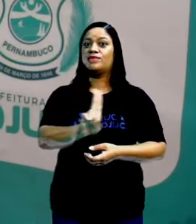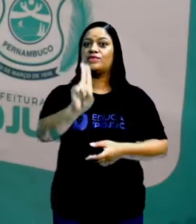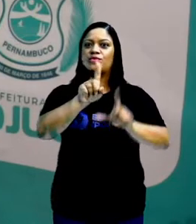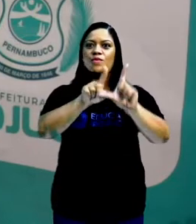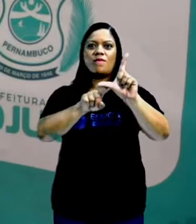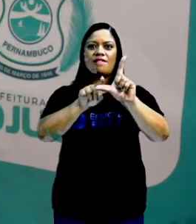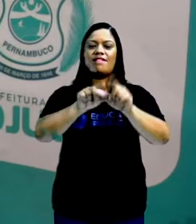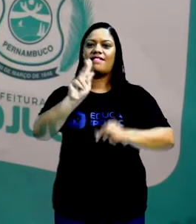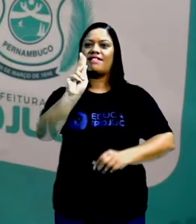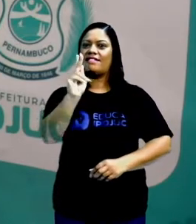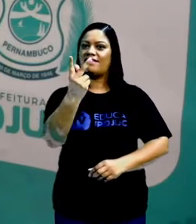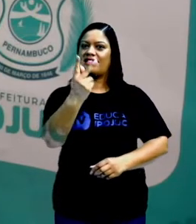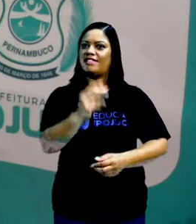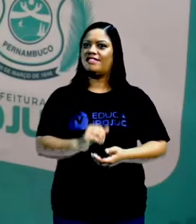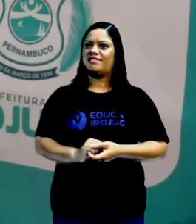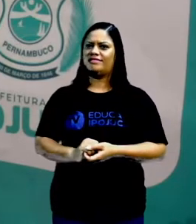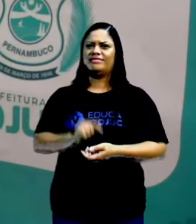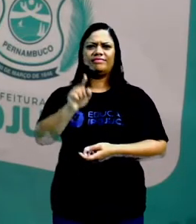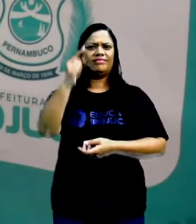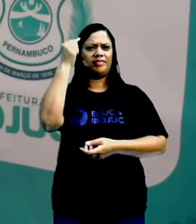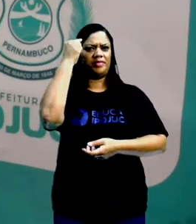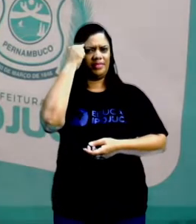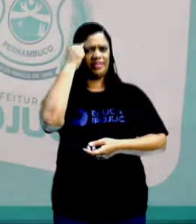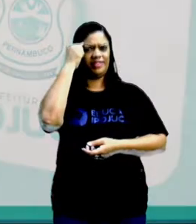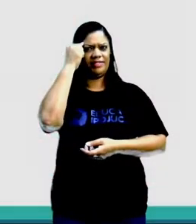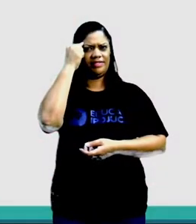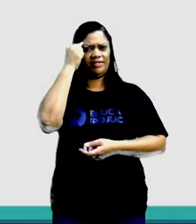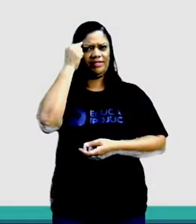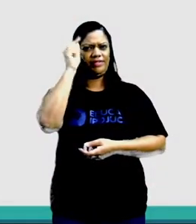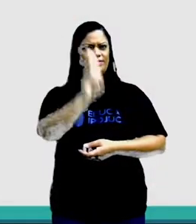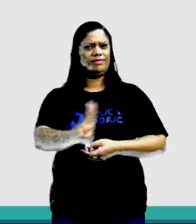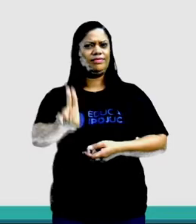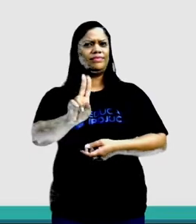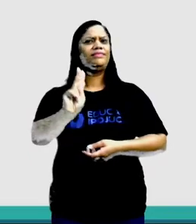H. Vocês já pensaram na vida da letra H?